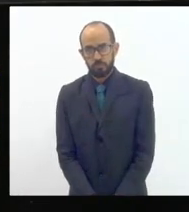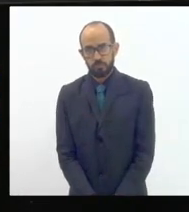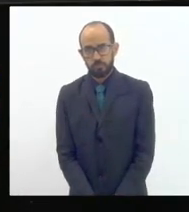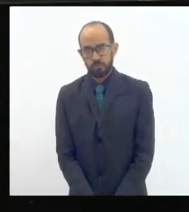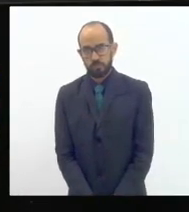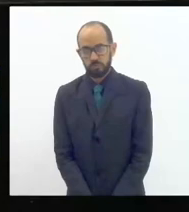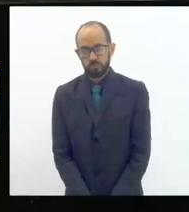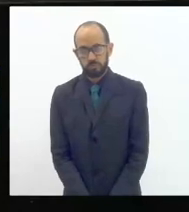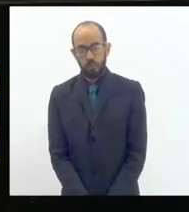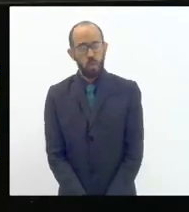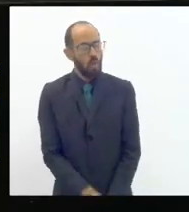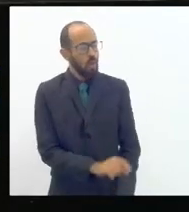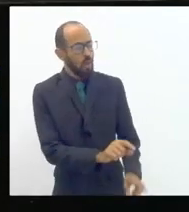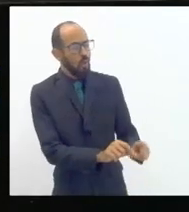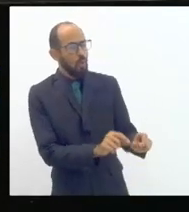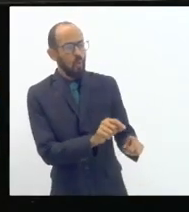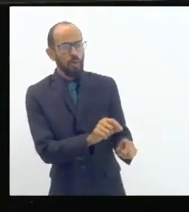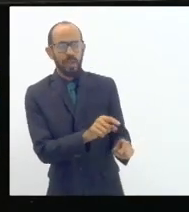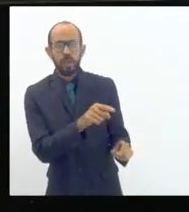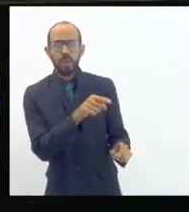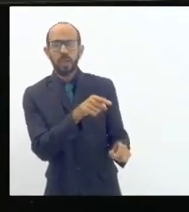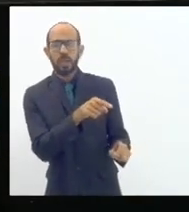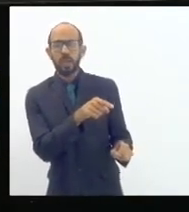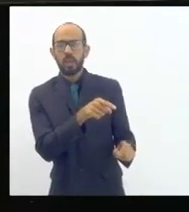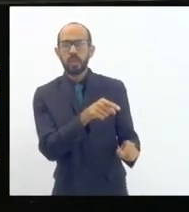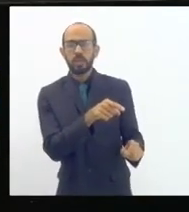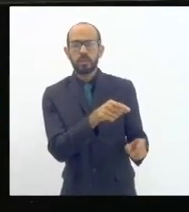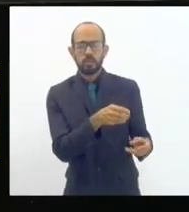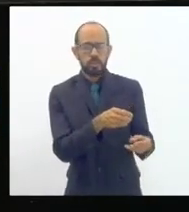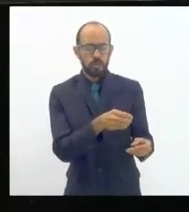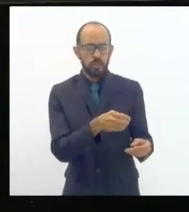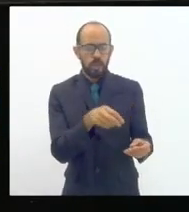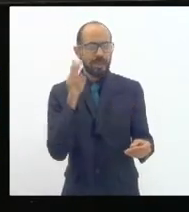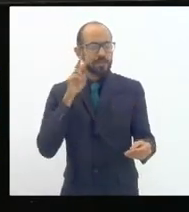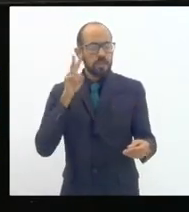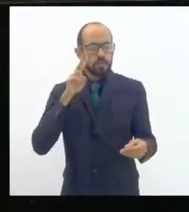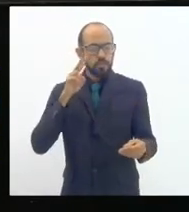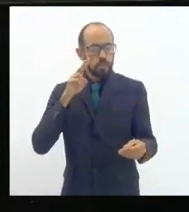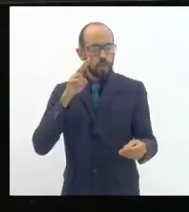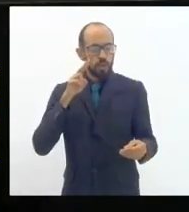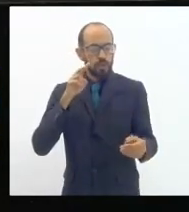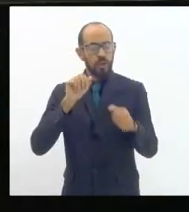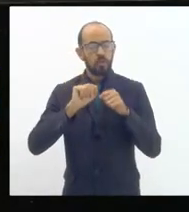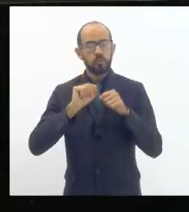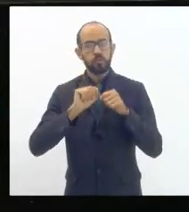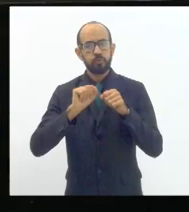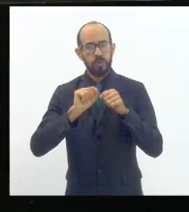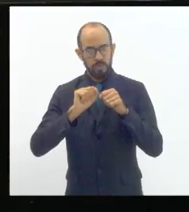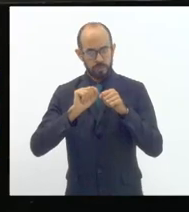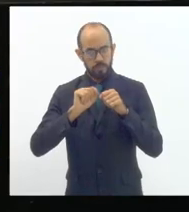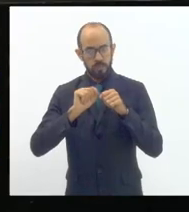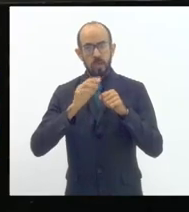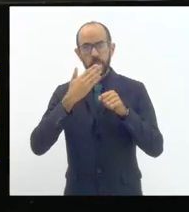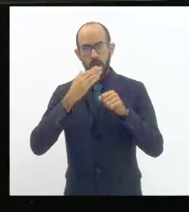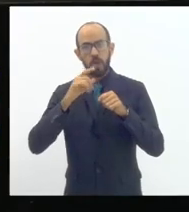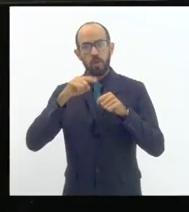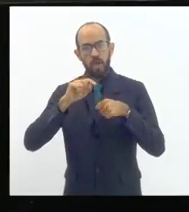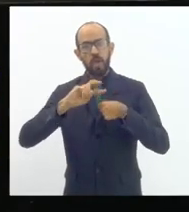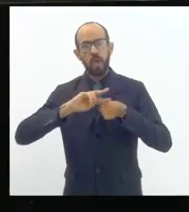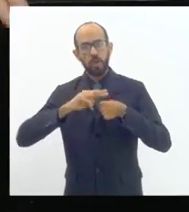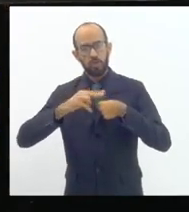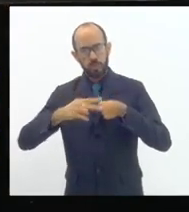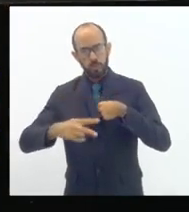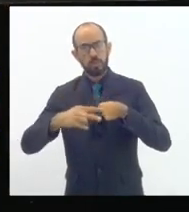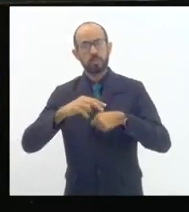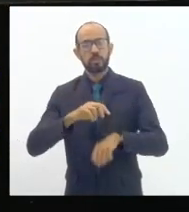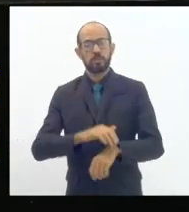O que que isto trouxe para nós? Quais as consequências?